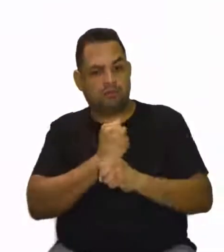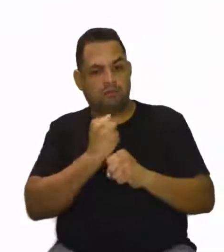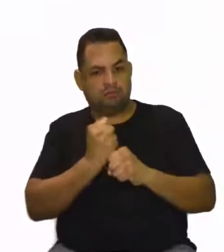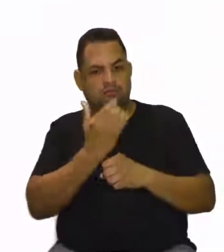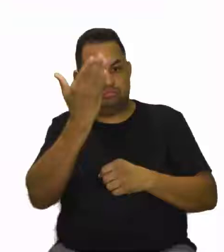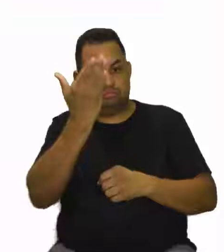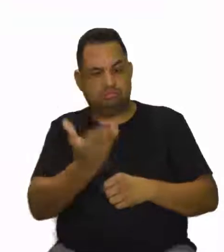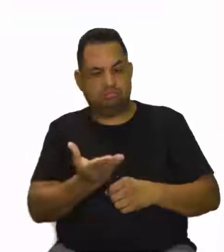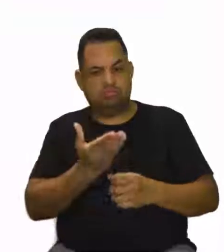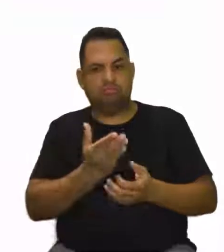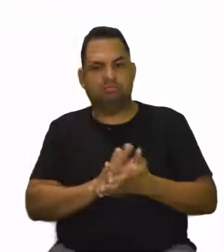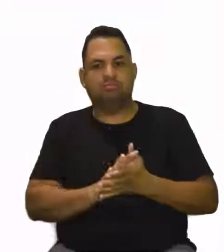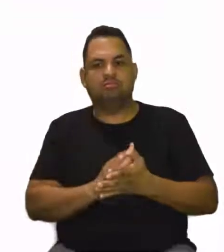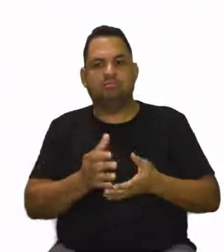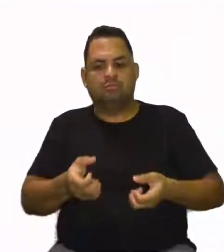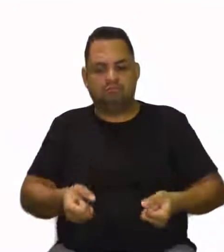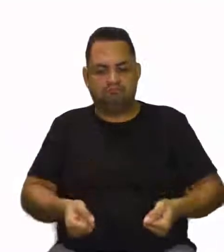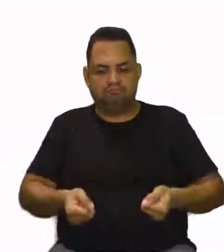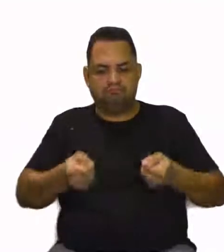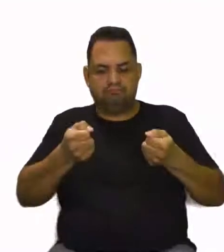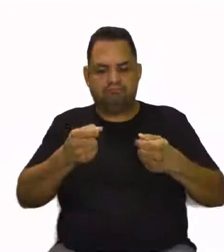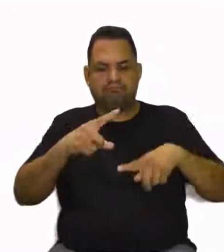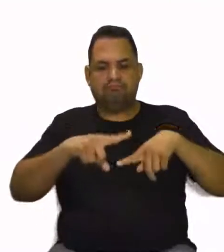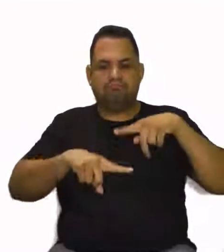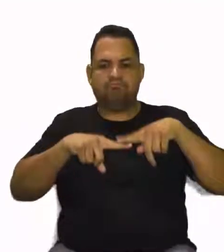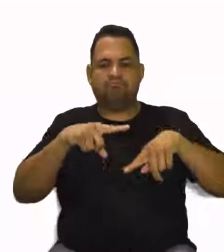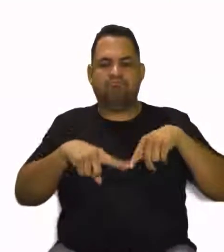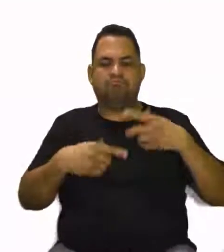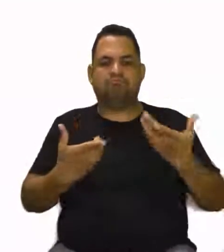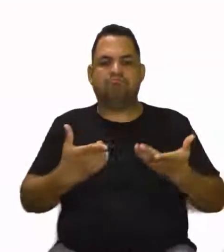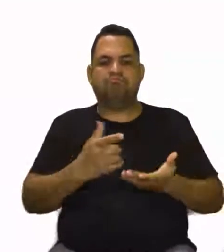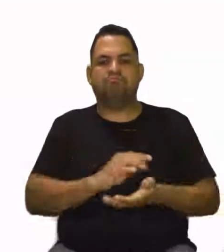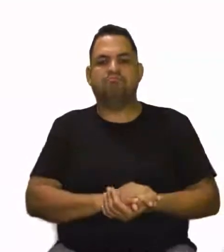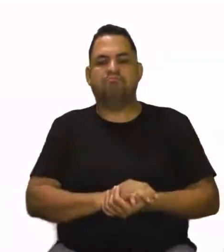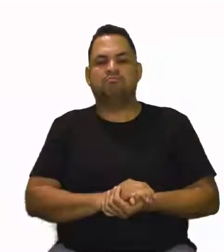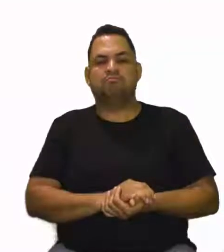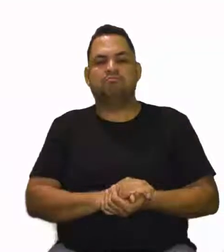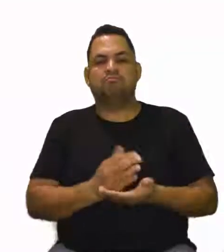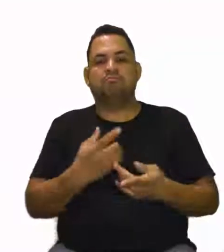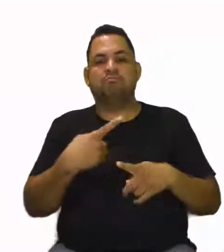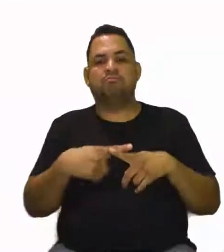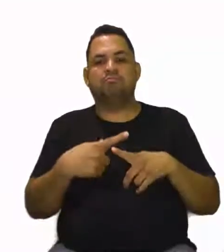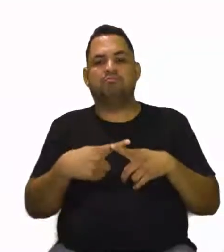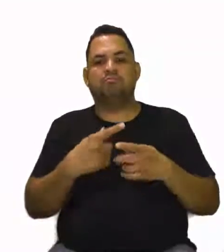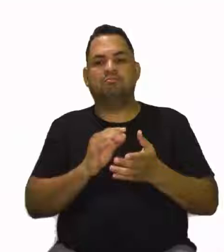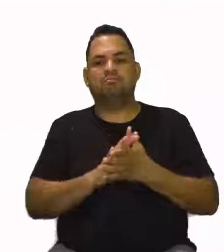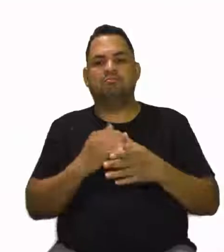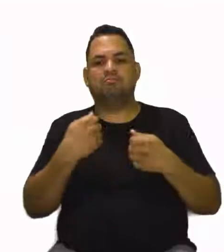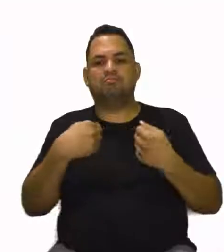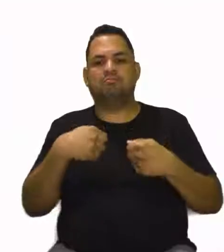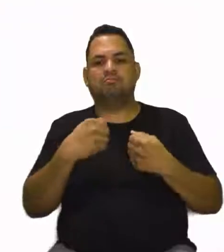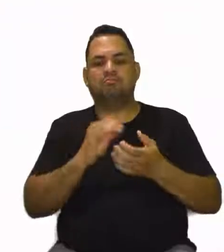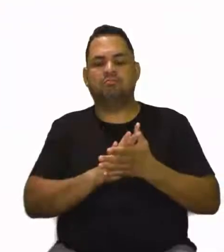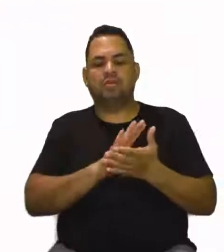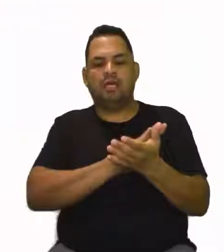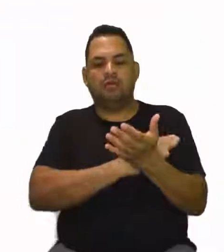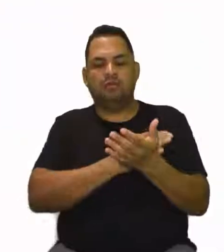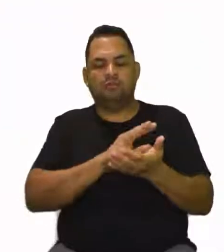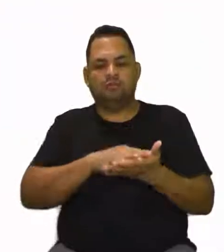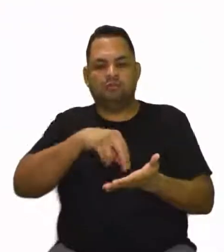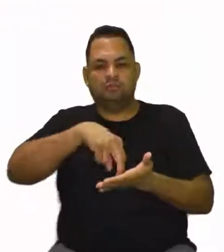agachamento. Agachar para pegar um objeto, também simula o agachamento, porque vai exigir a musculatura